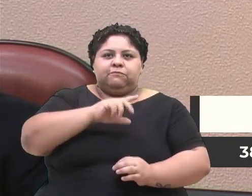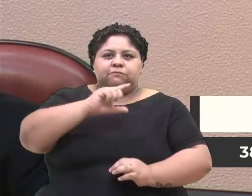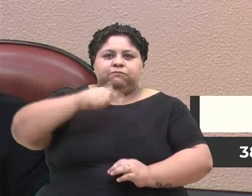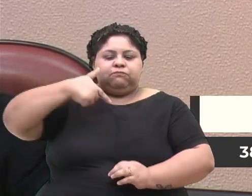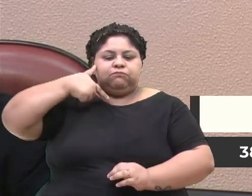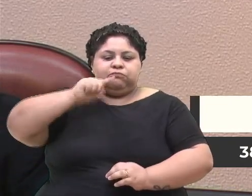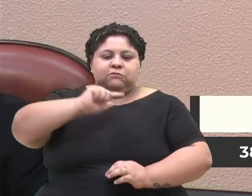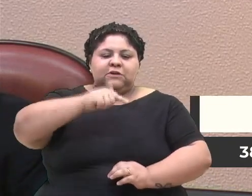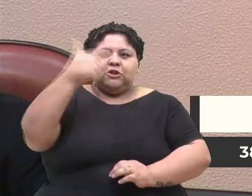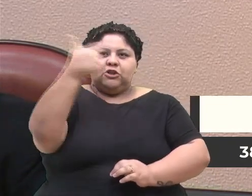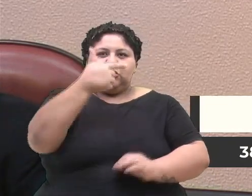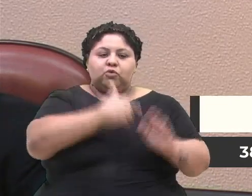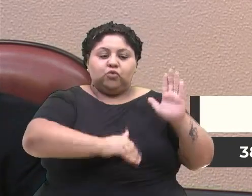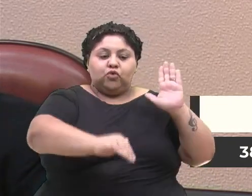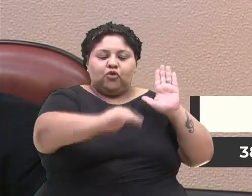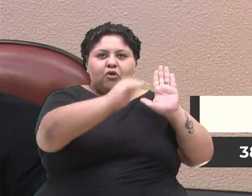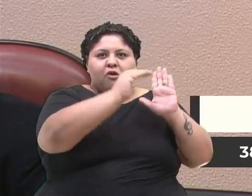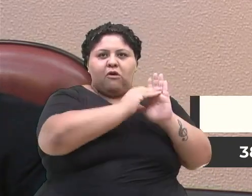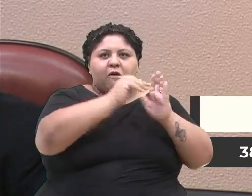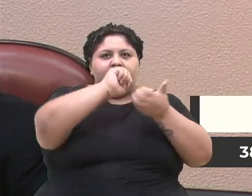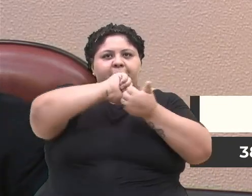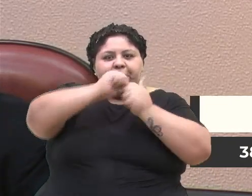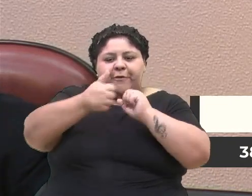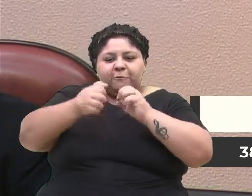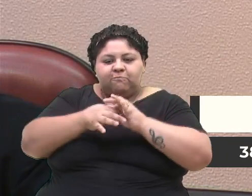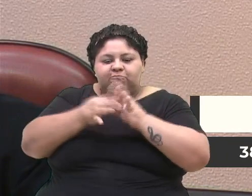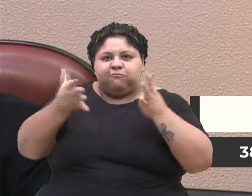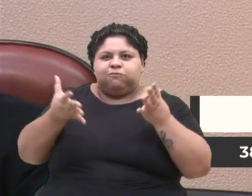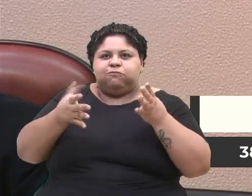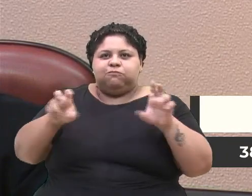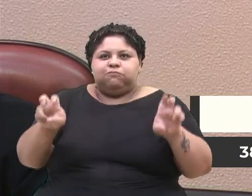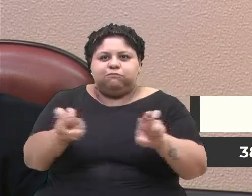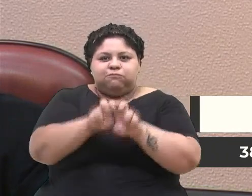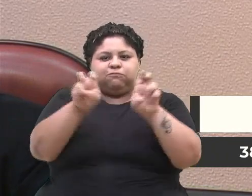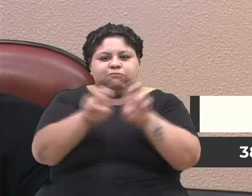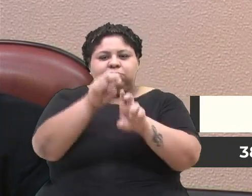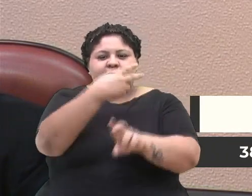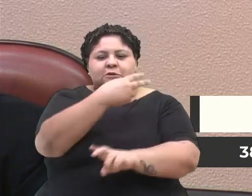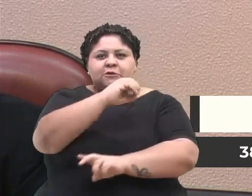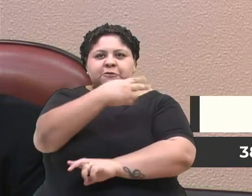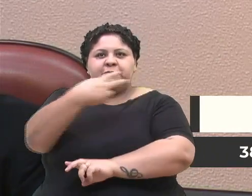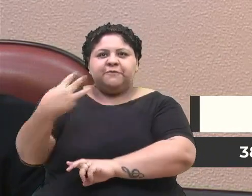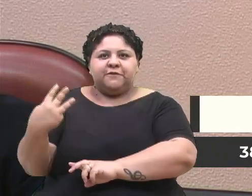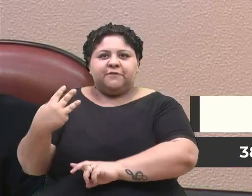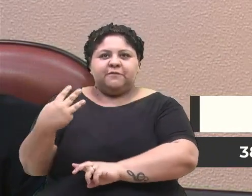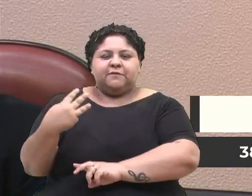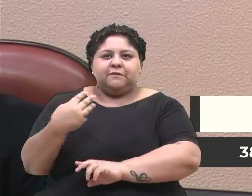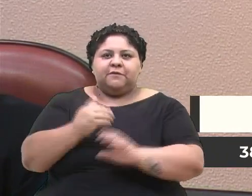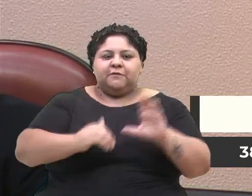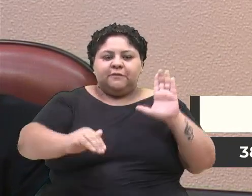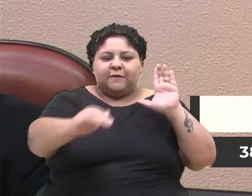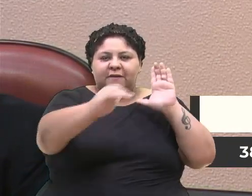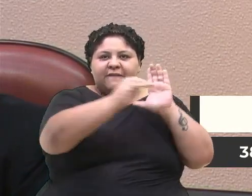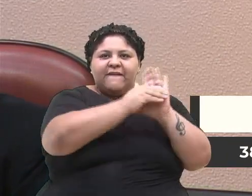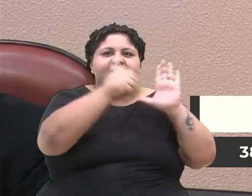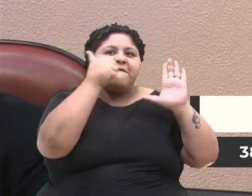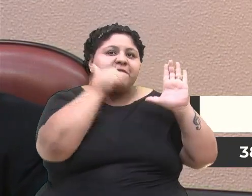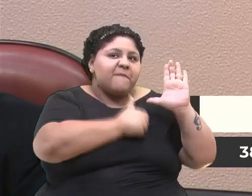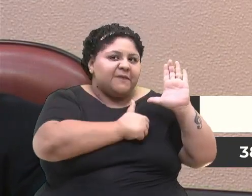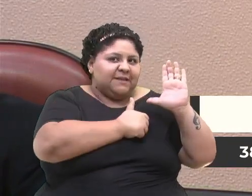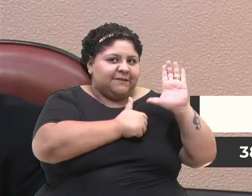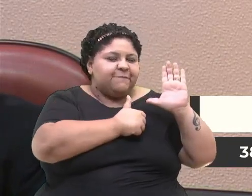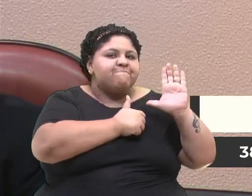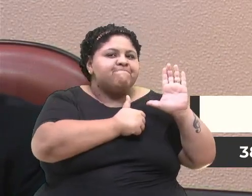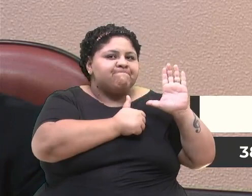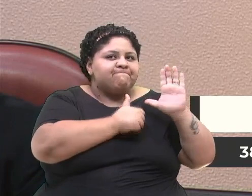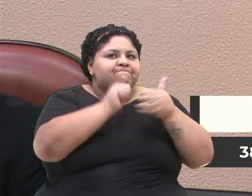do segundo lugar nos Jogos Abertos de Futsal 2023, categoria feminina.